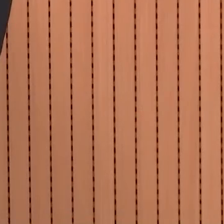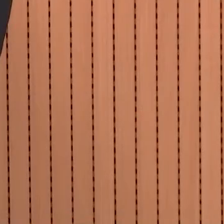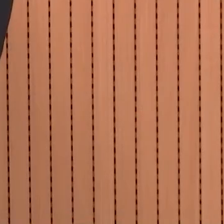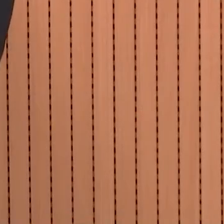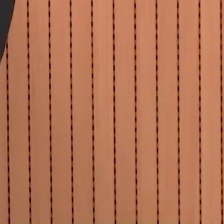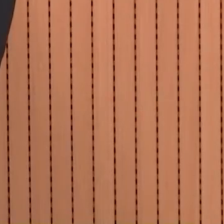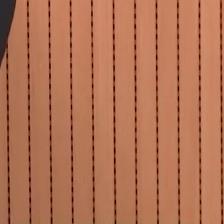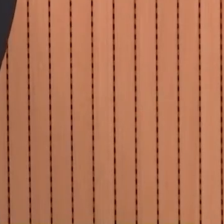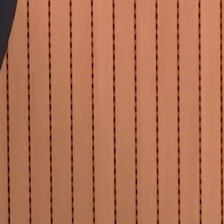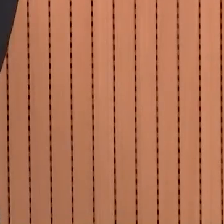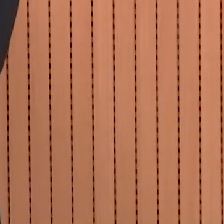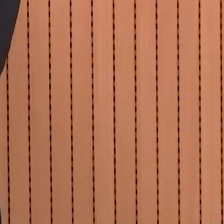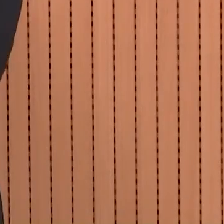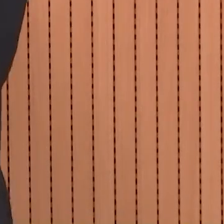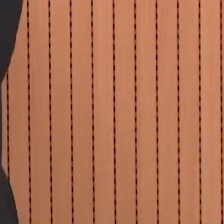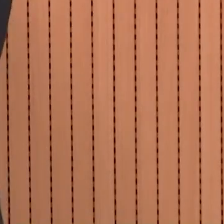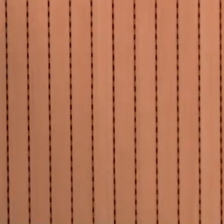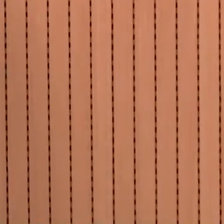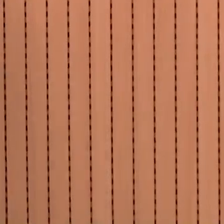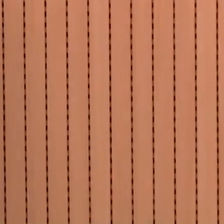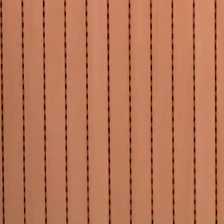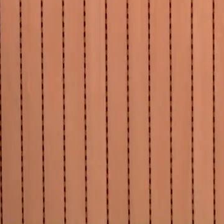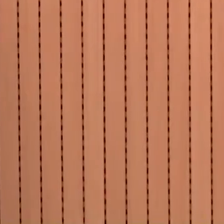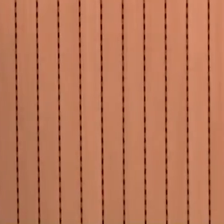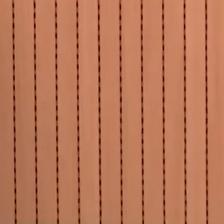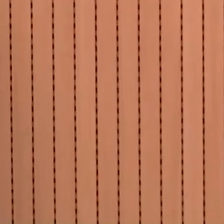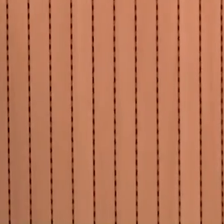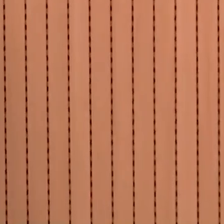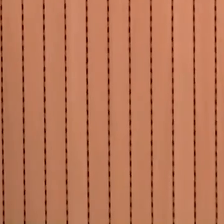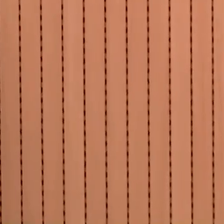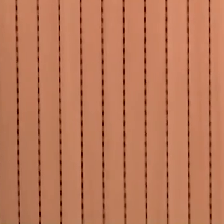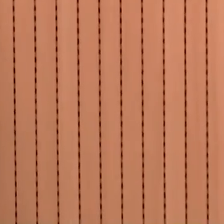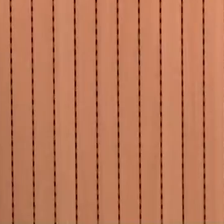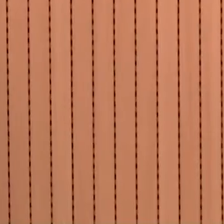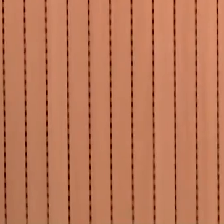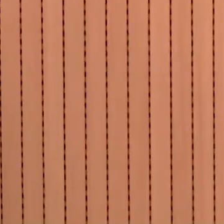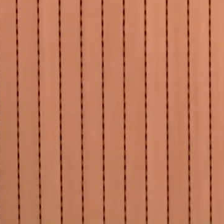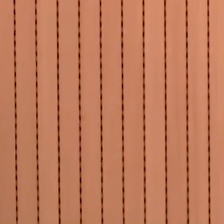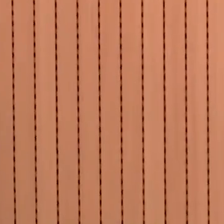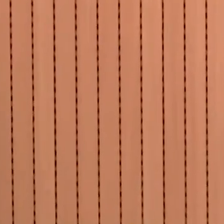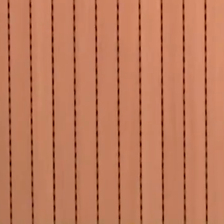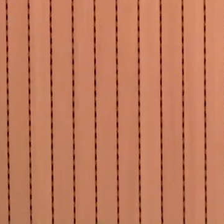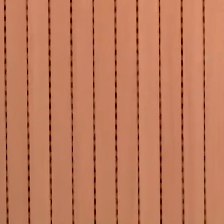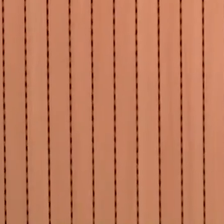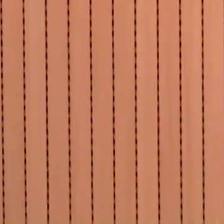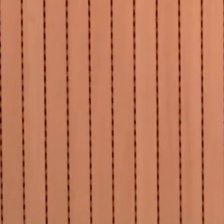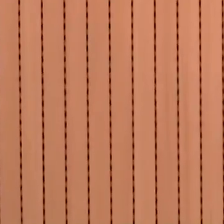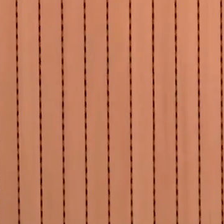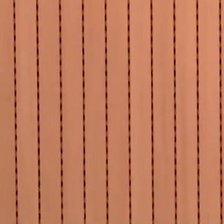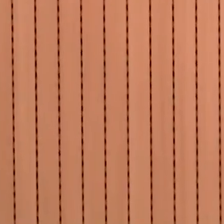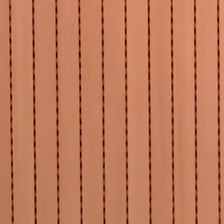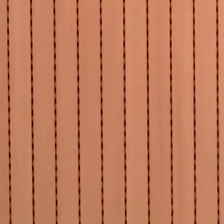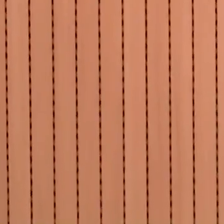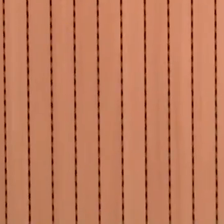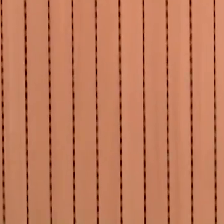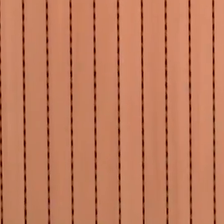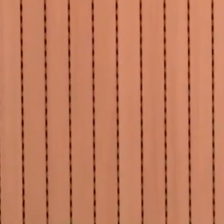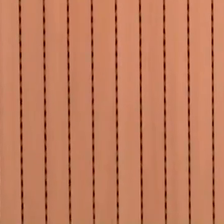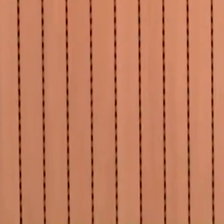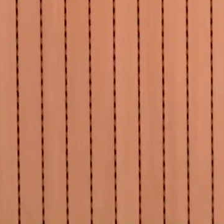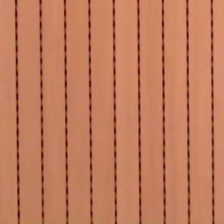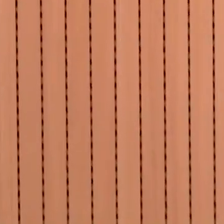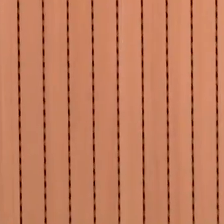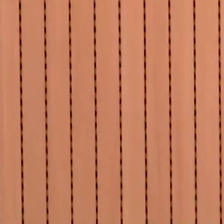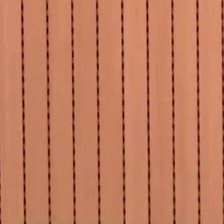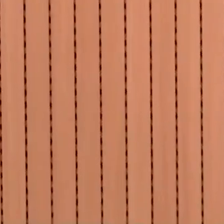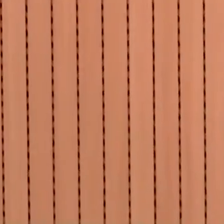em segurança. Foi por aí? Exatamente, que é a questão da prevenção, né? Então, para você prevenir que os animais fujam